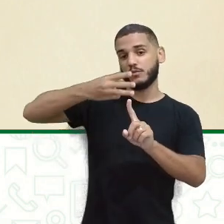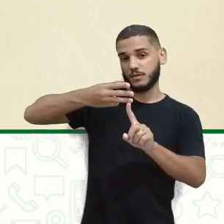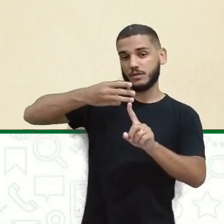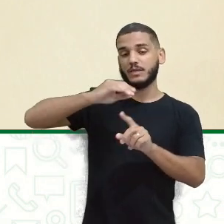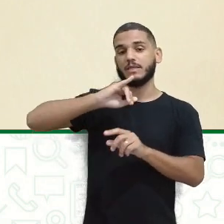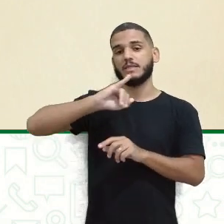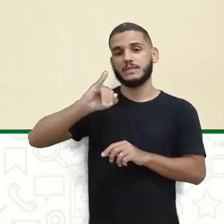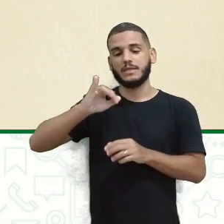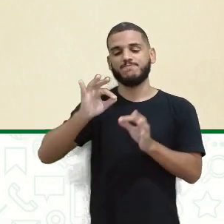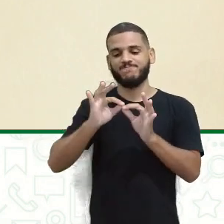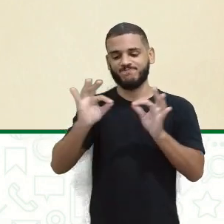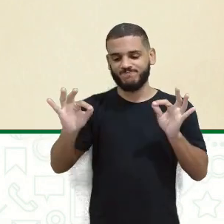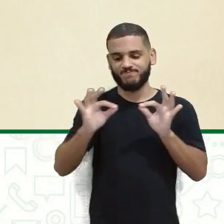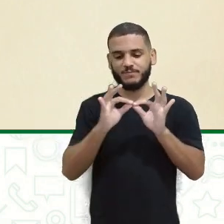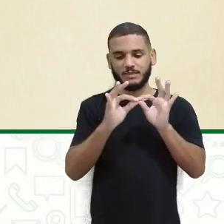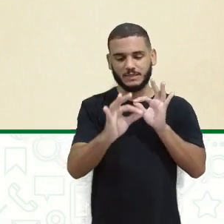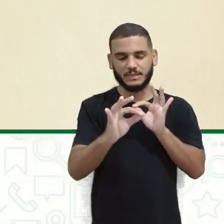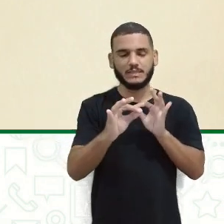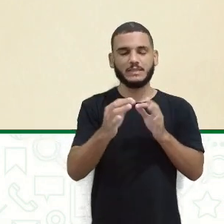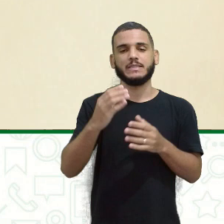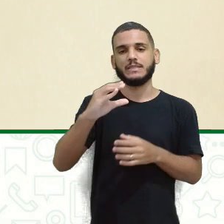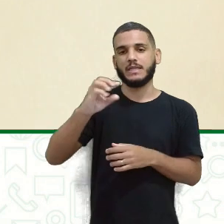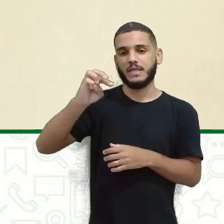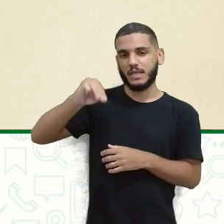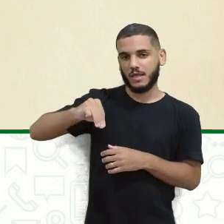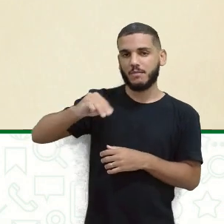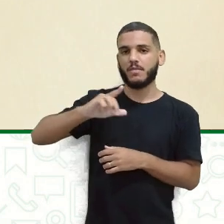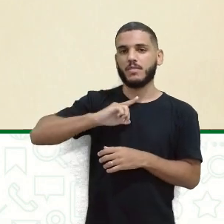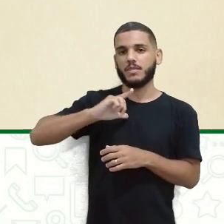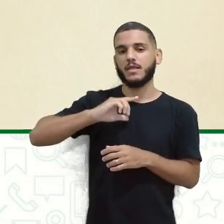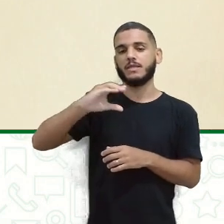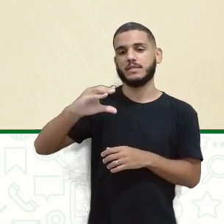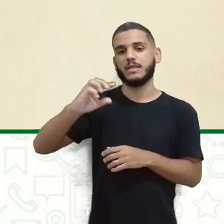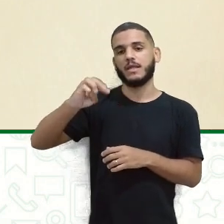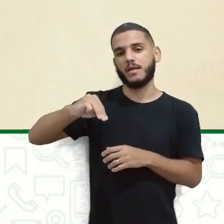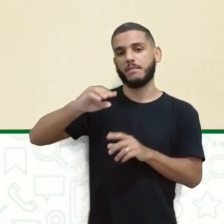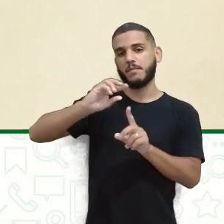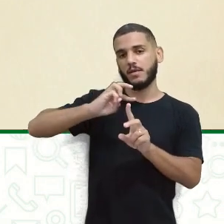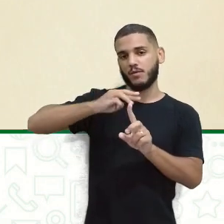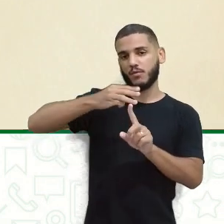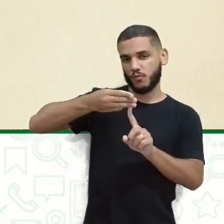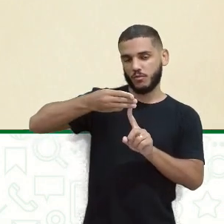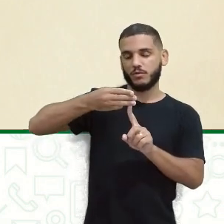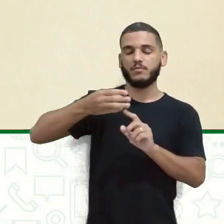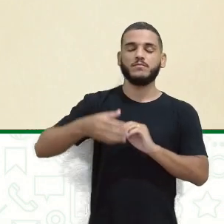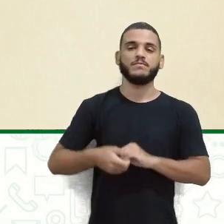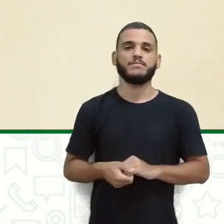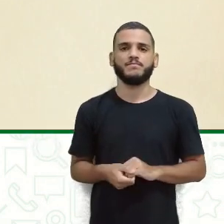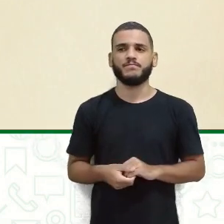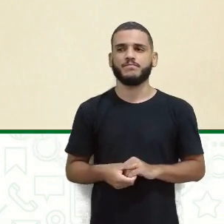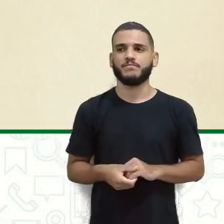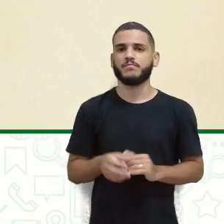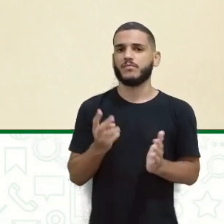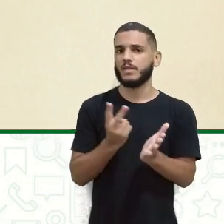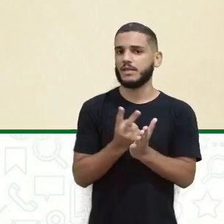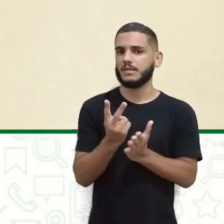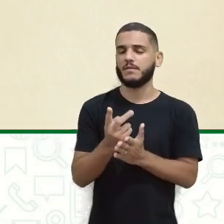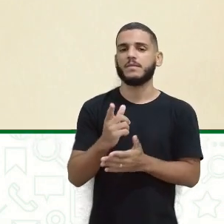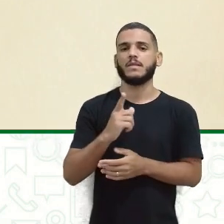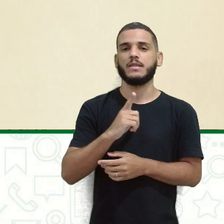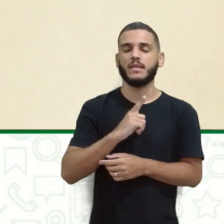está medido em centímetro, eu vou ter centímetro cúbico. Sempre eu vou